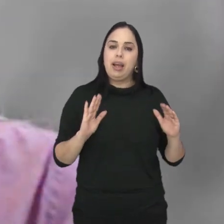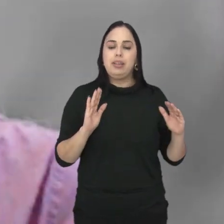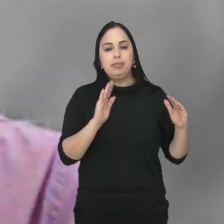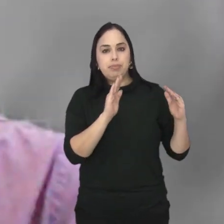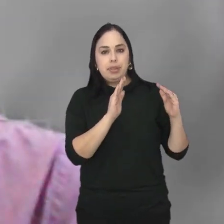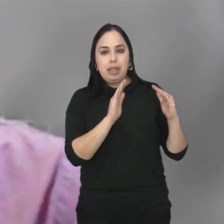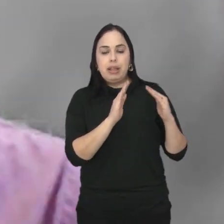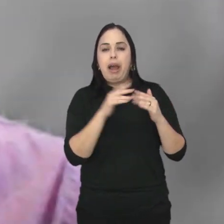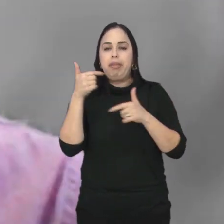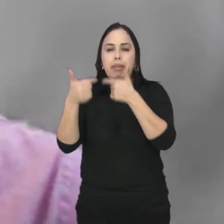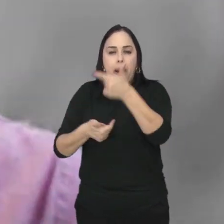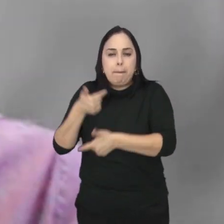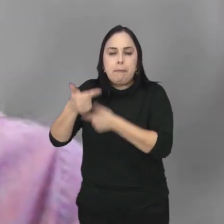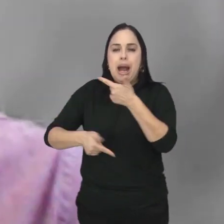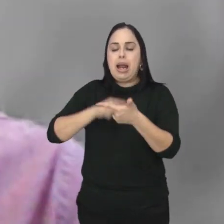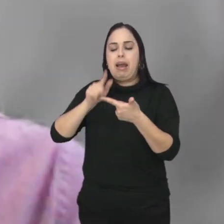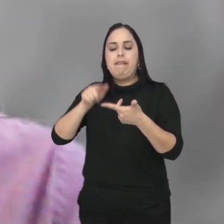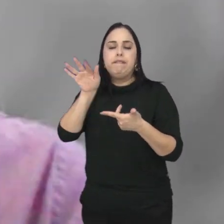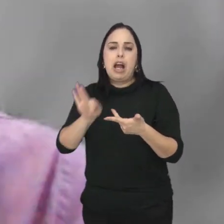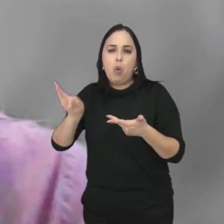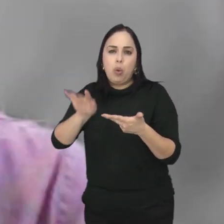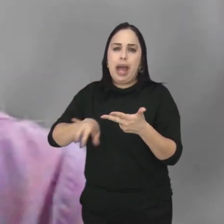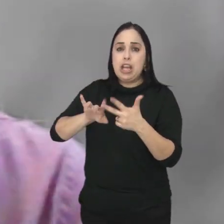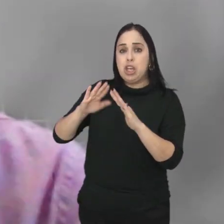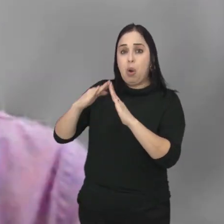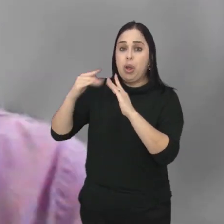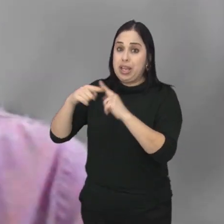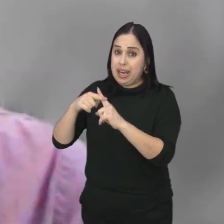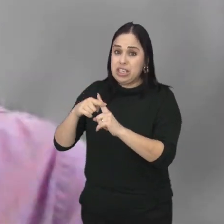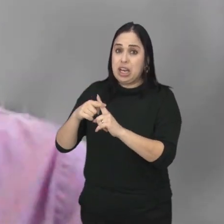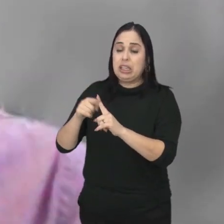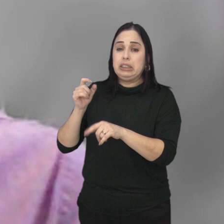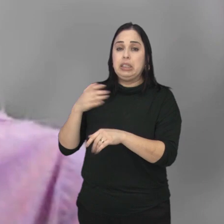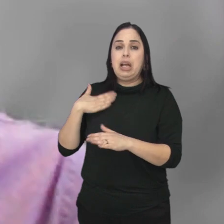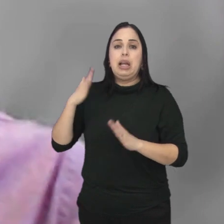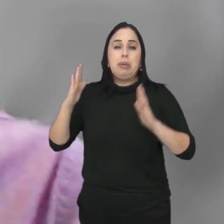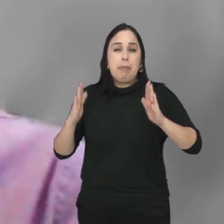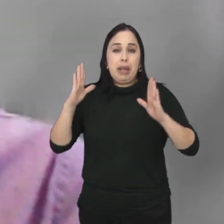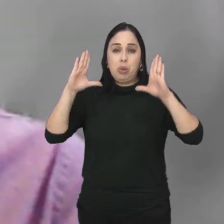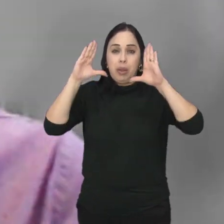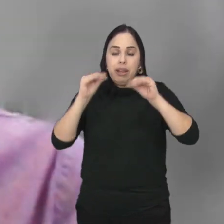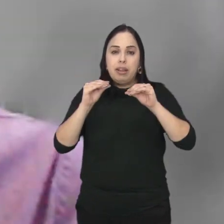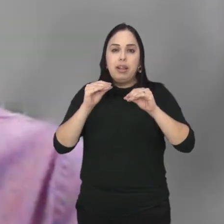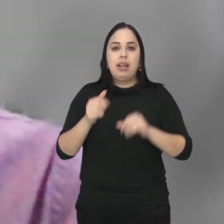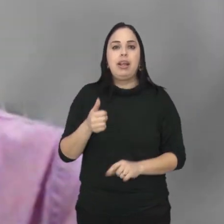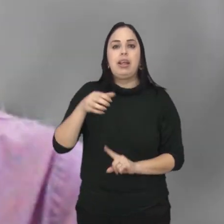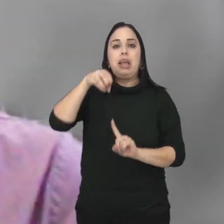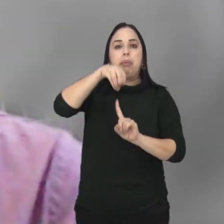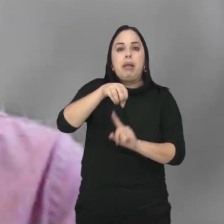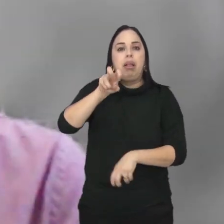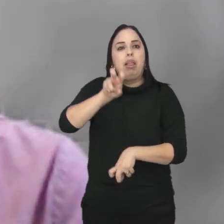noite do trabalho, faculdade, escola, igreja, então, em vez de a mulher ficar ali num ponto de ônibus de